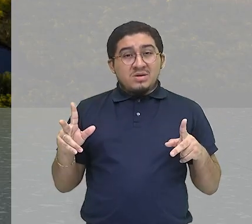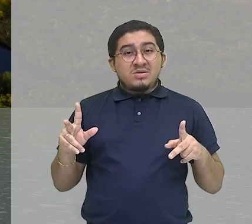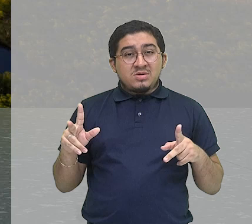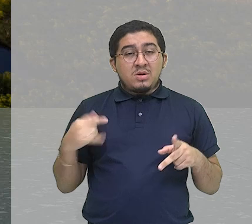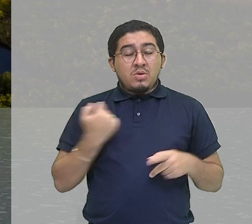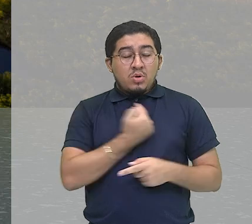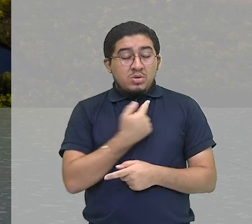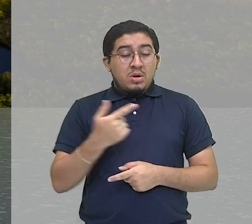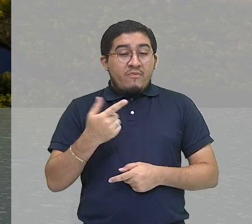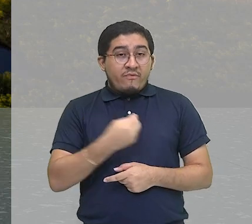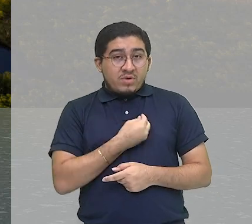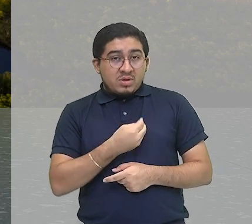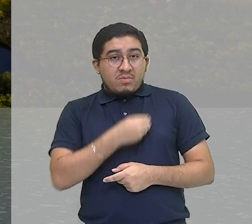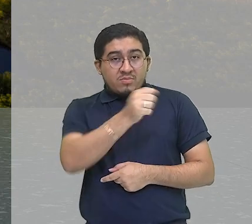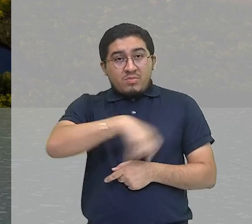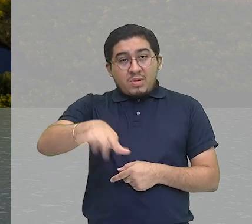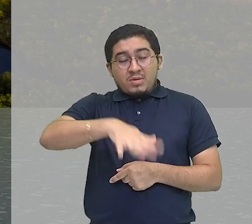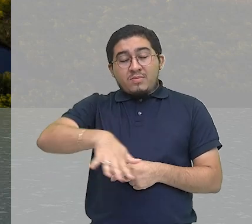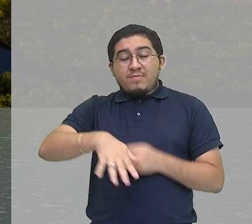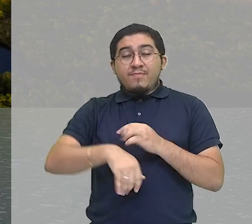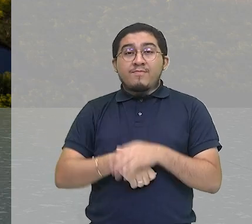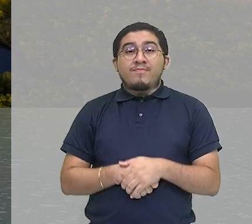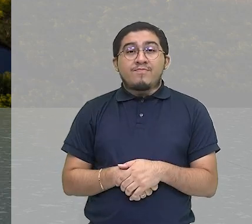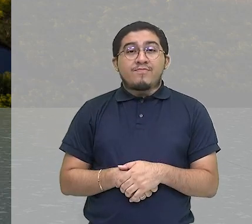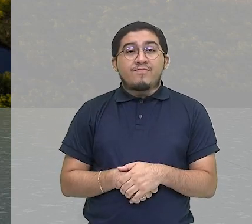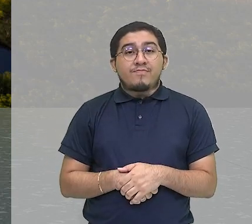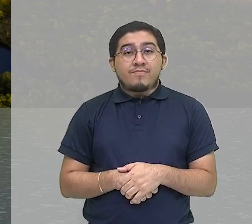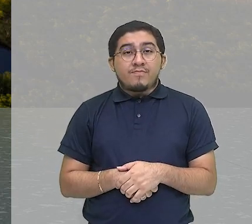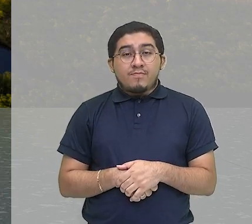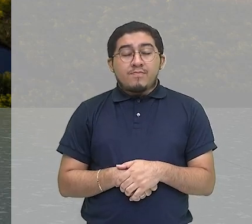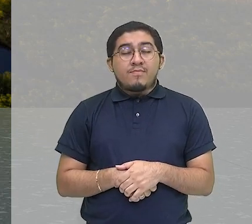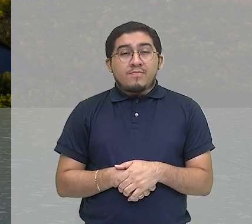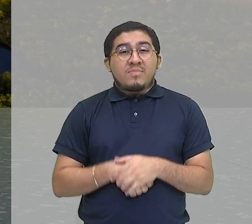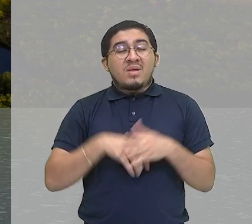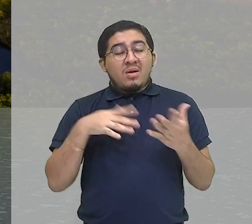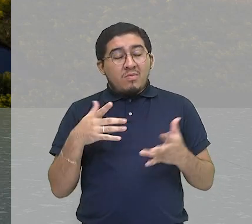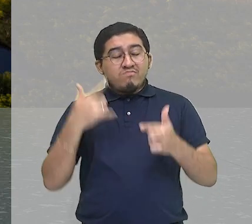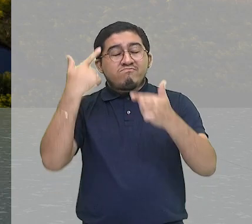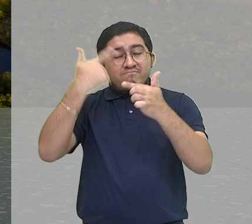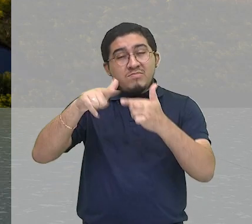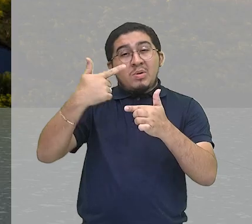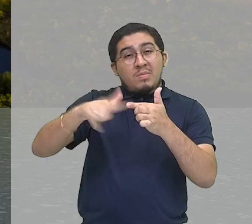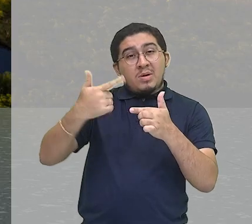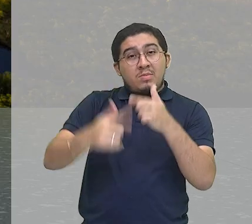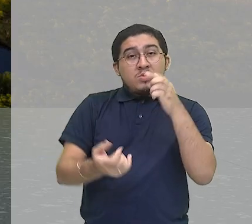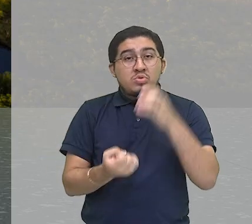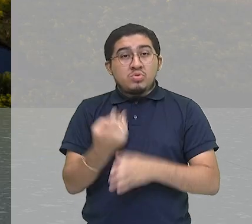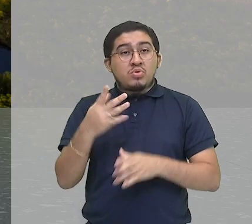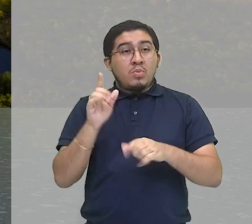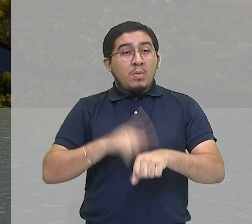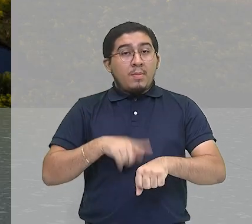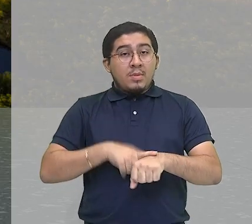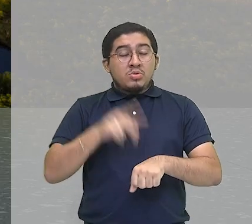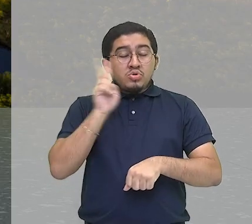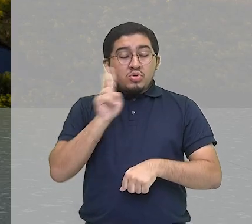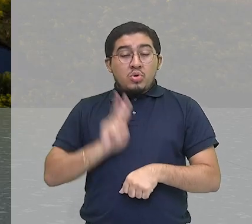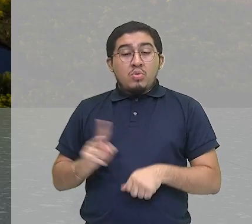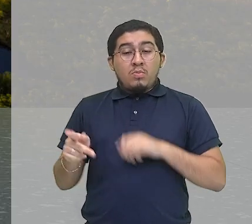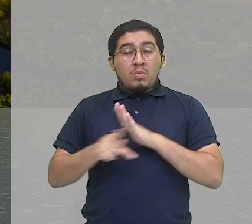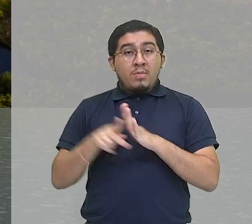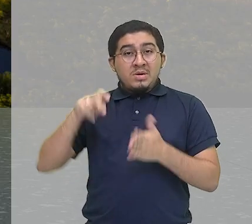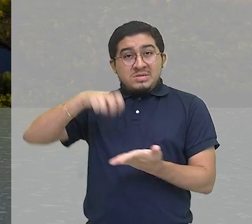nossa região naquela época. Isso foi um grande impasse que surgiu naquele momento histórico da